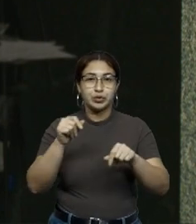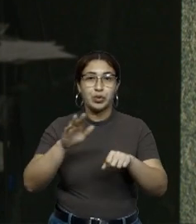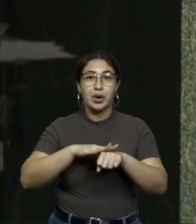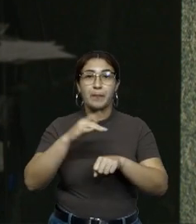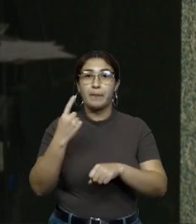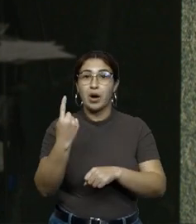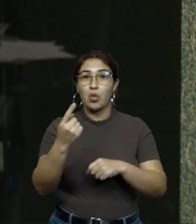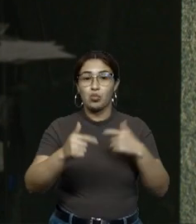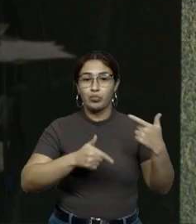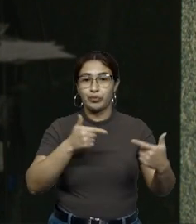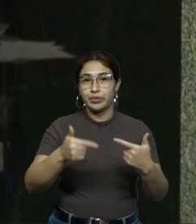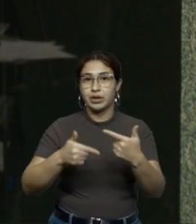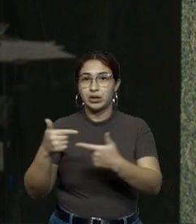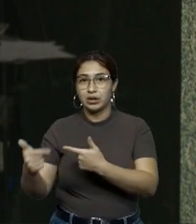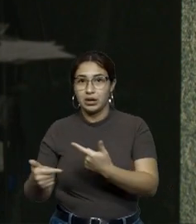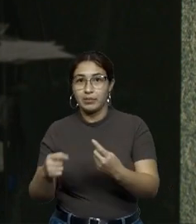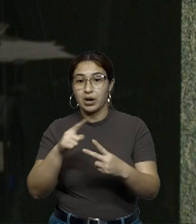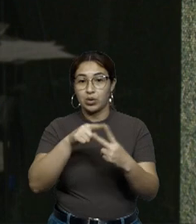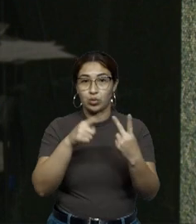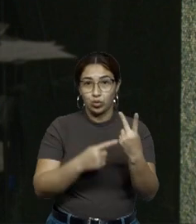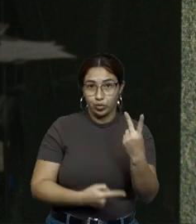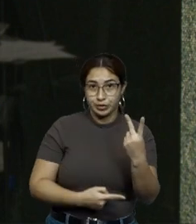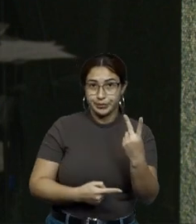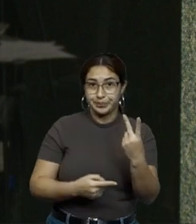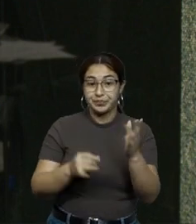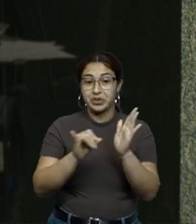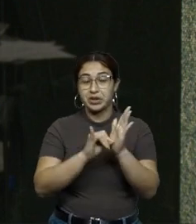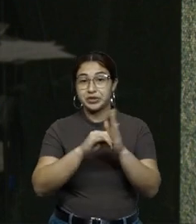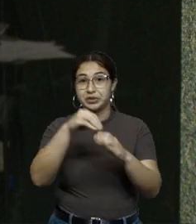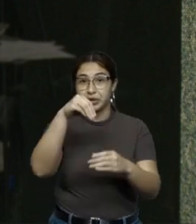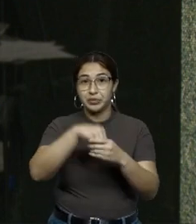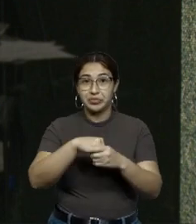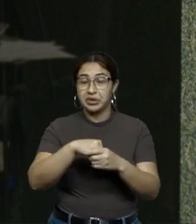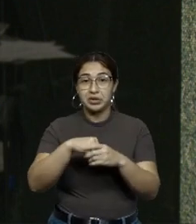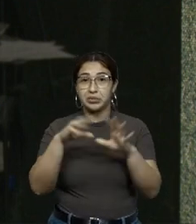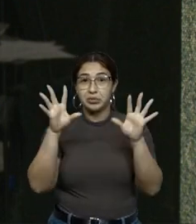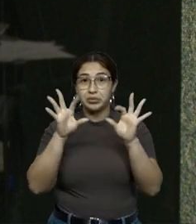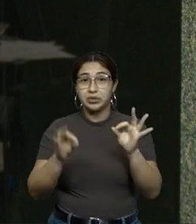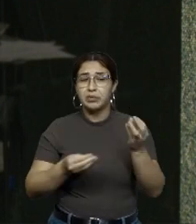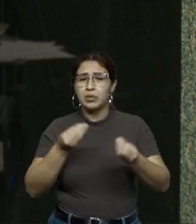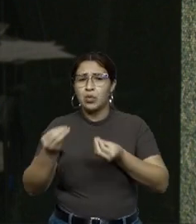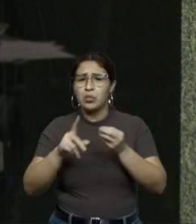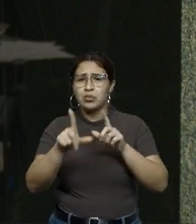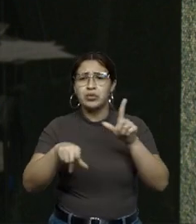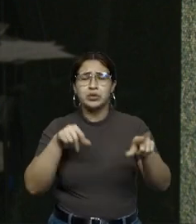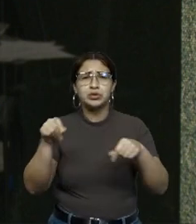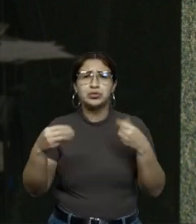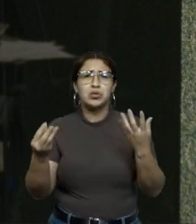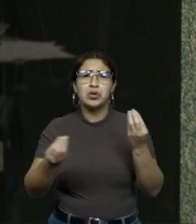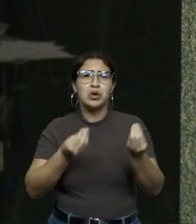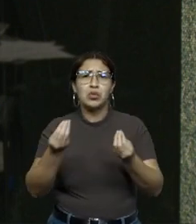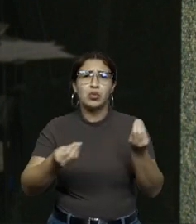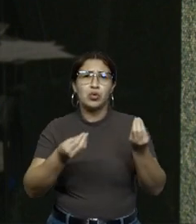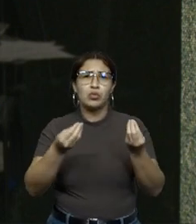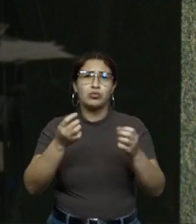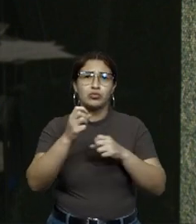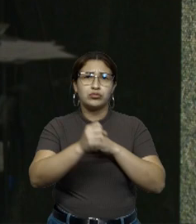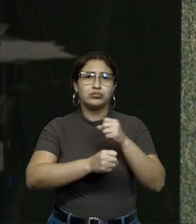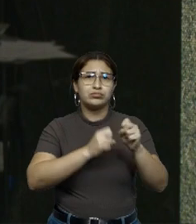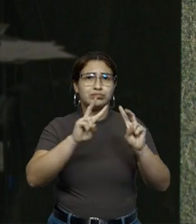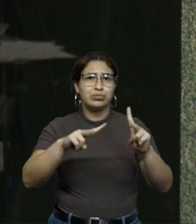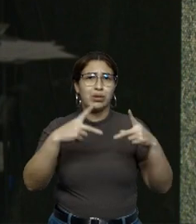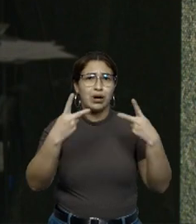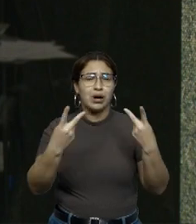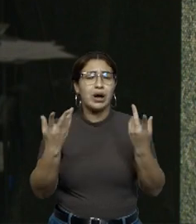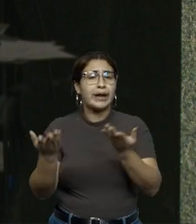e não tem nenhum manual nenhum edital que diz como o professor vai fazer a escolha Naquele site ele pega faz